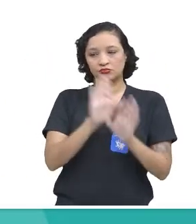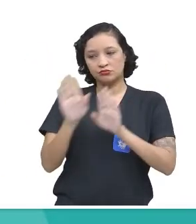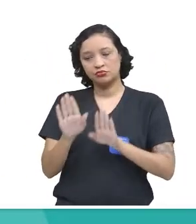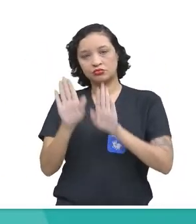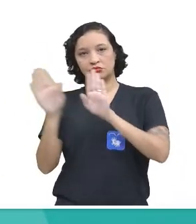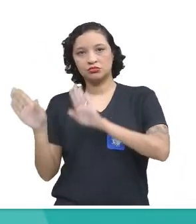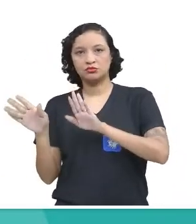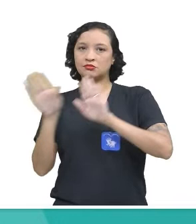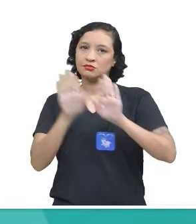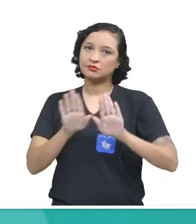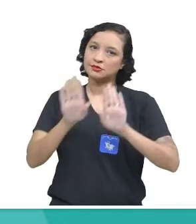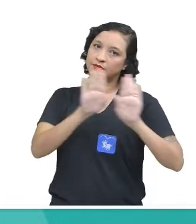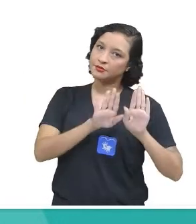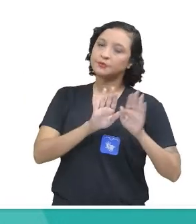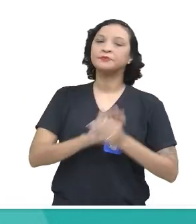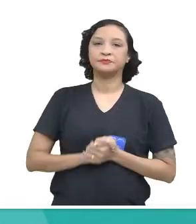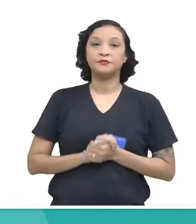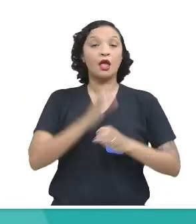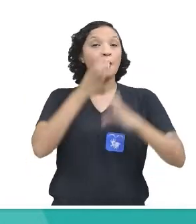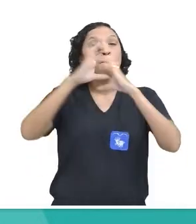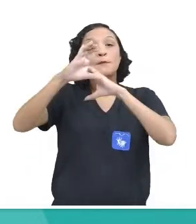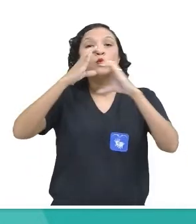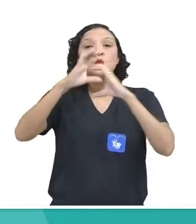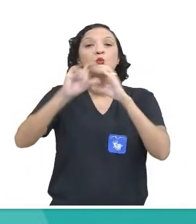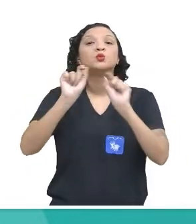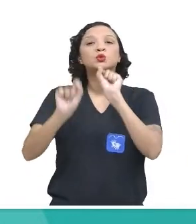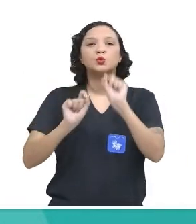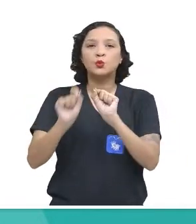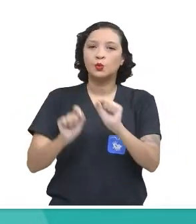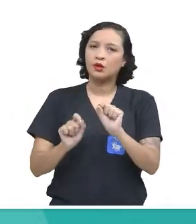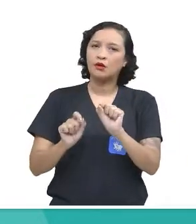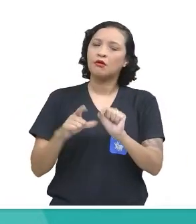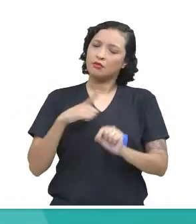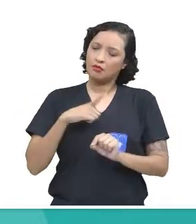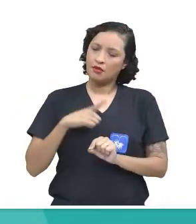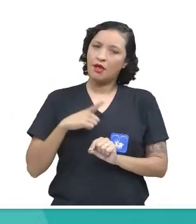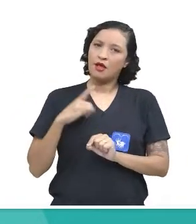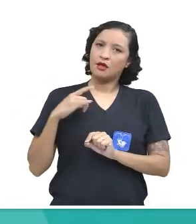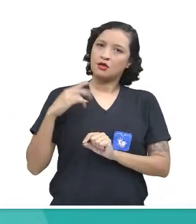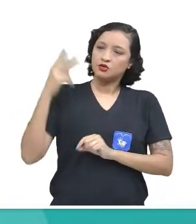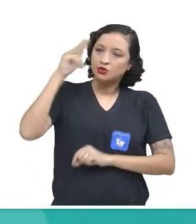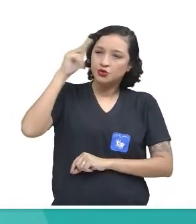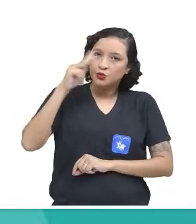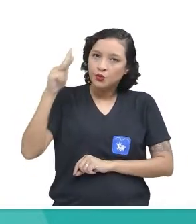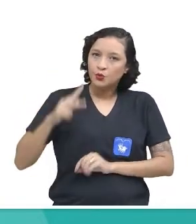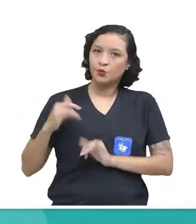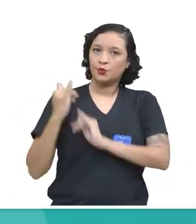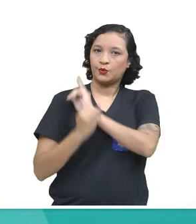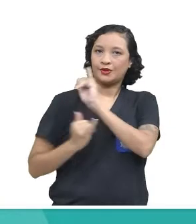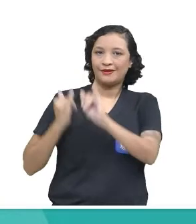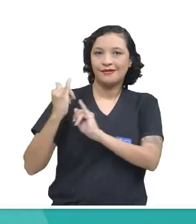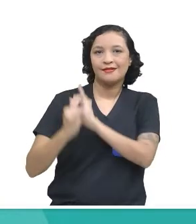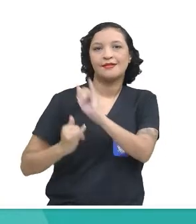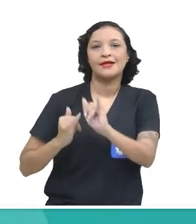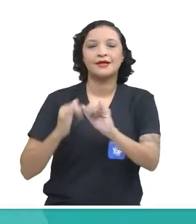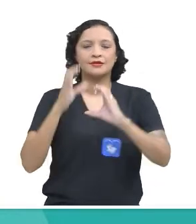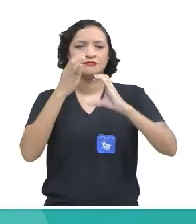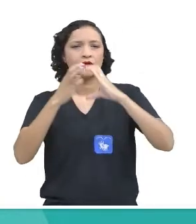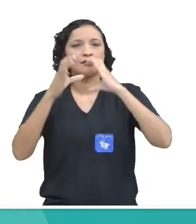As músicas, normalmente, elas descrevem histórias e lendas, tá